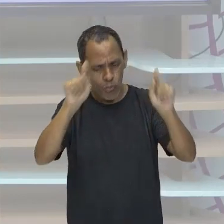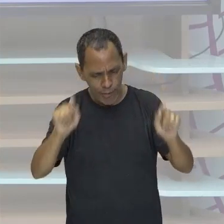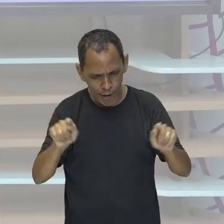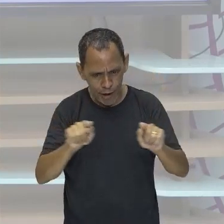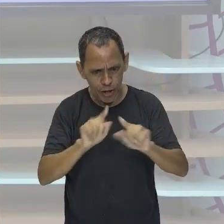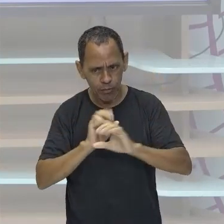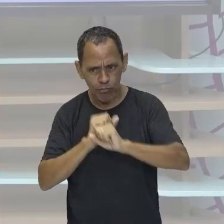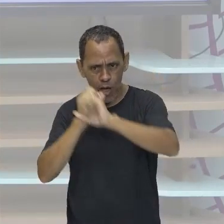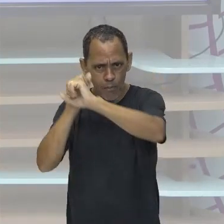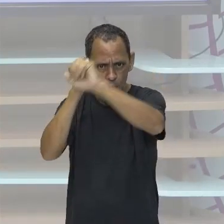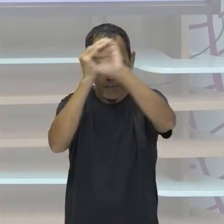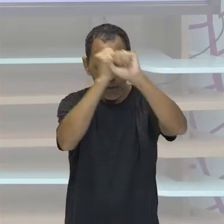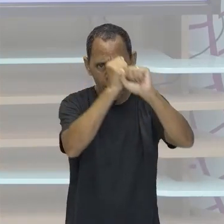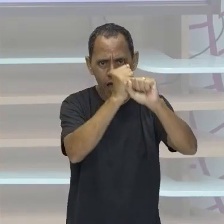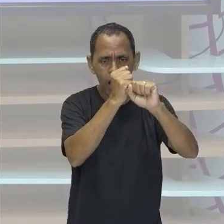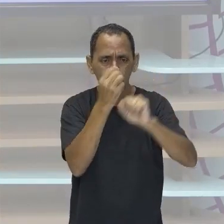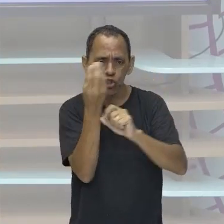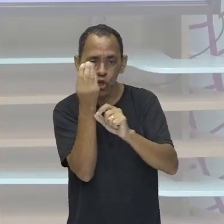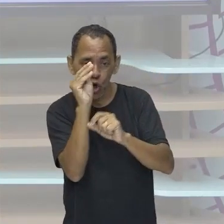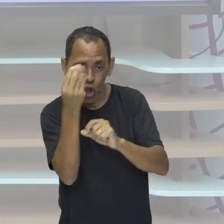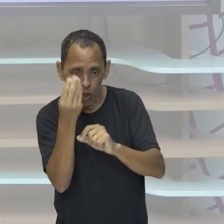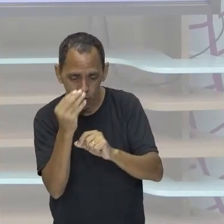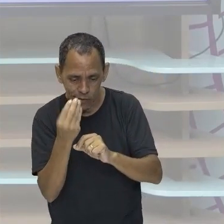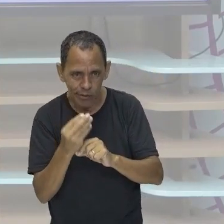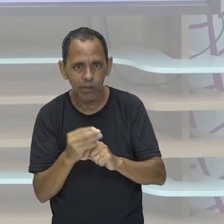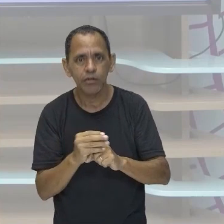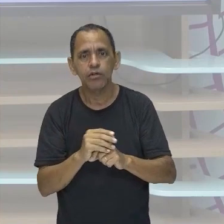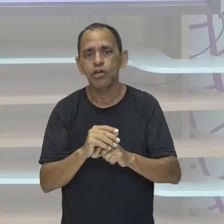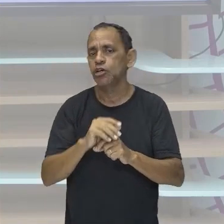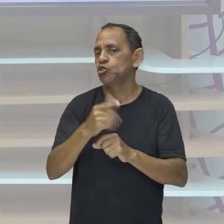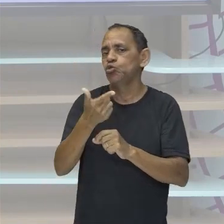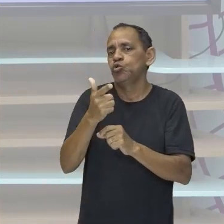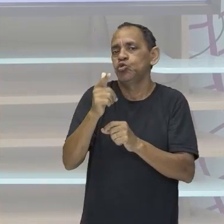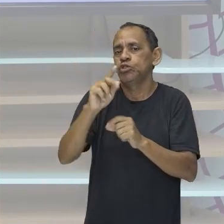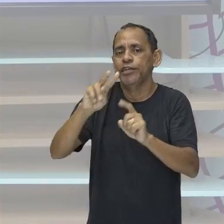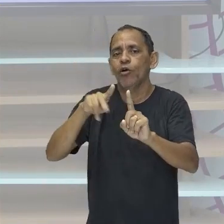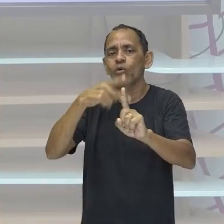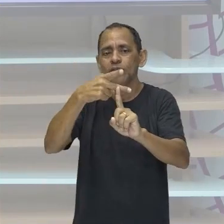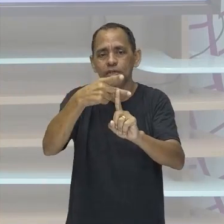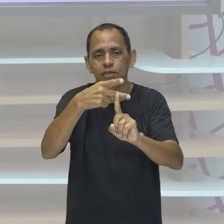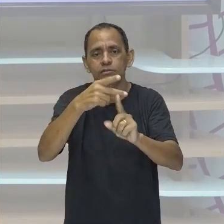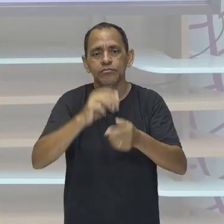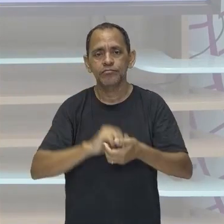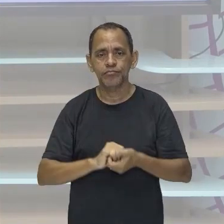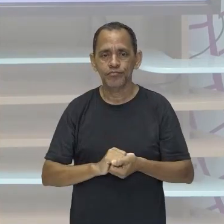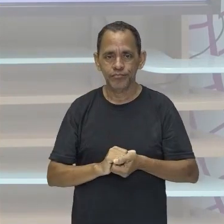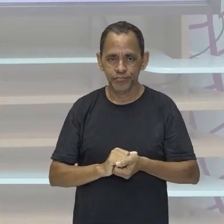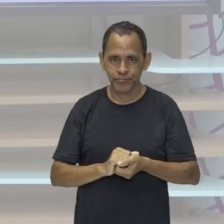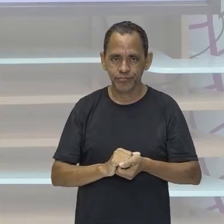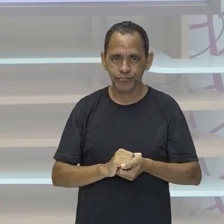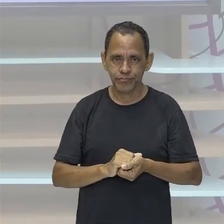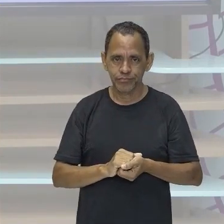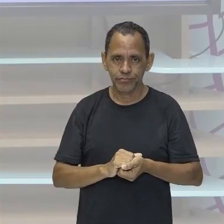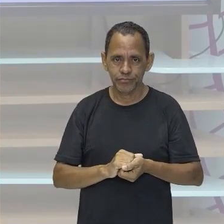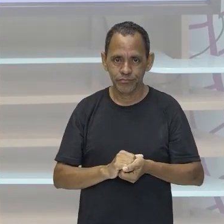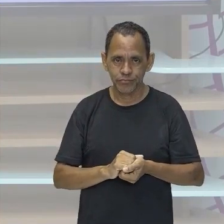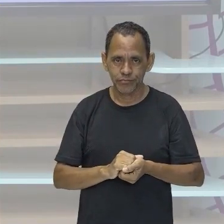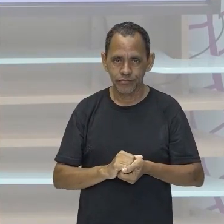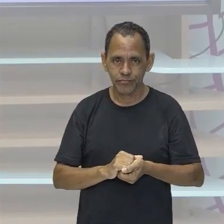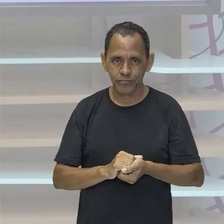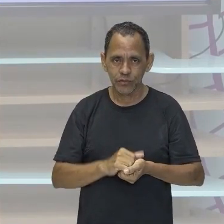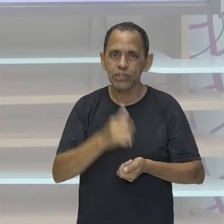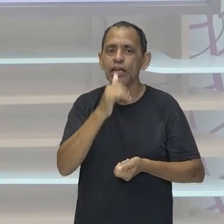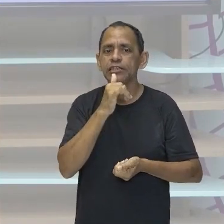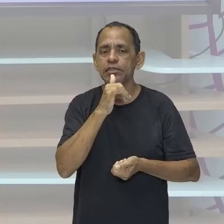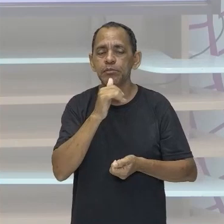estamos somente adicionando, olha. Vamos supor se nós soubéssemos todos os lados desse triângulo, se ele fosse, digamos assim,